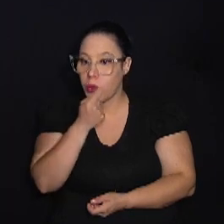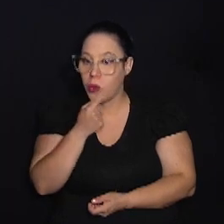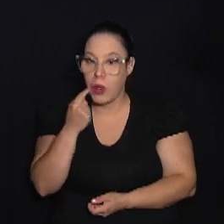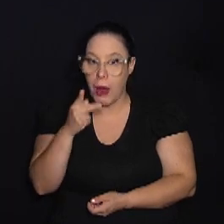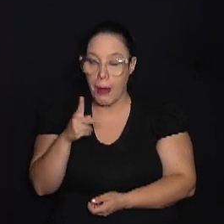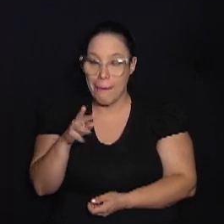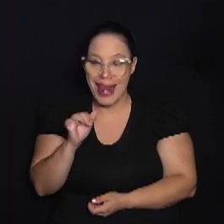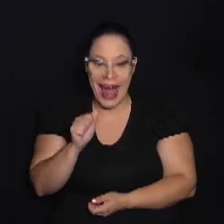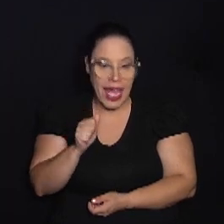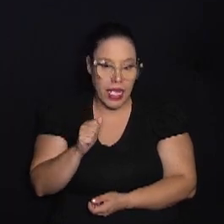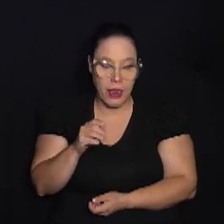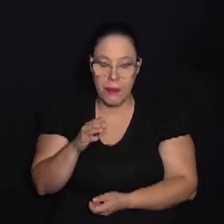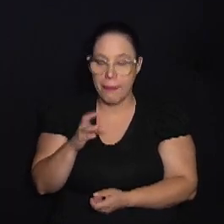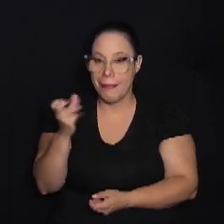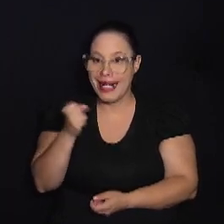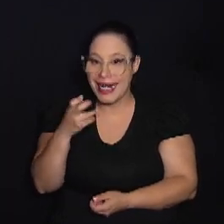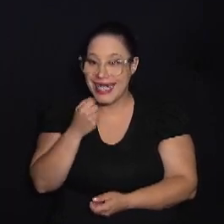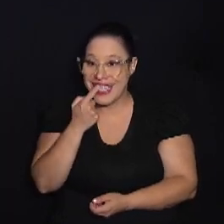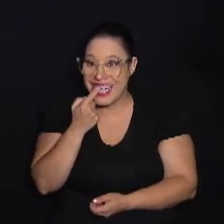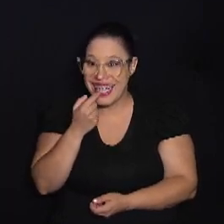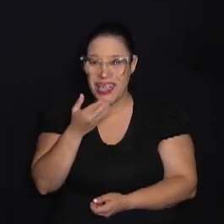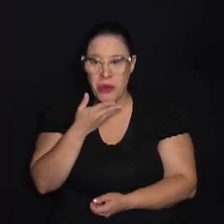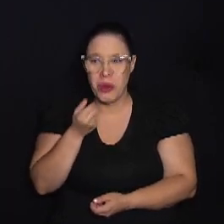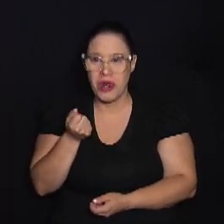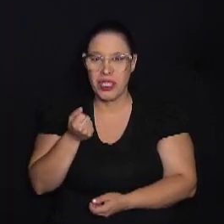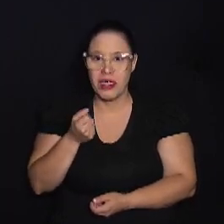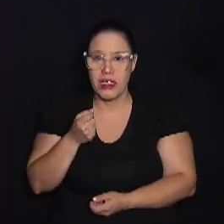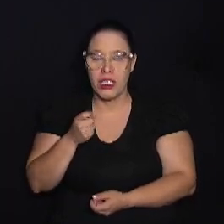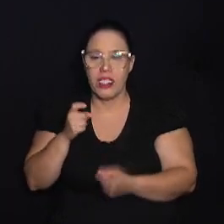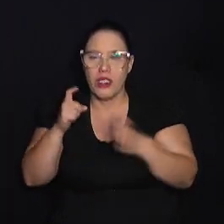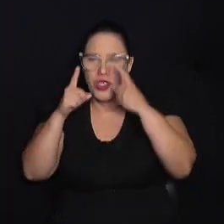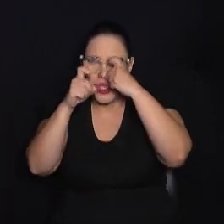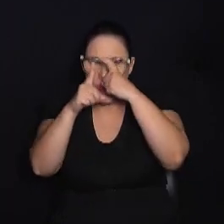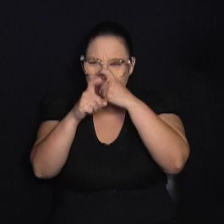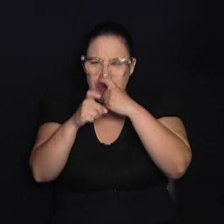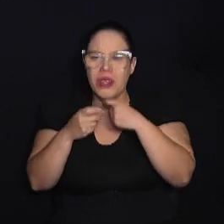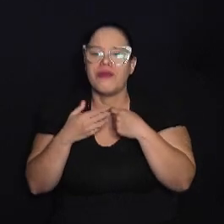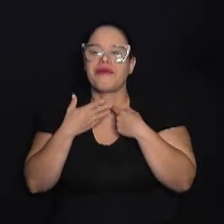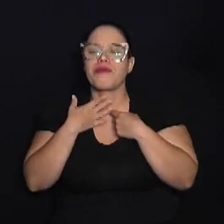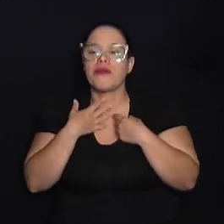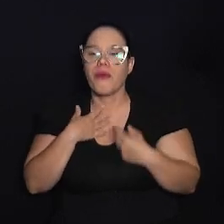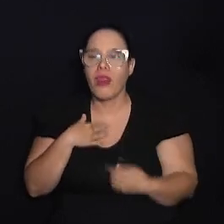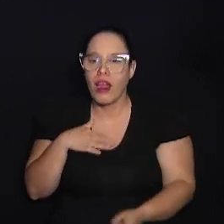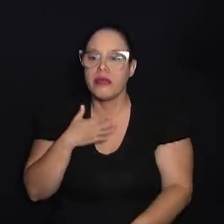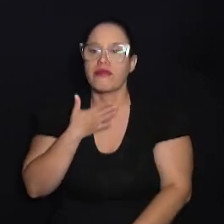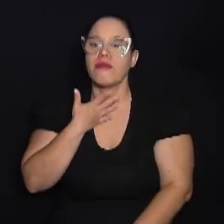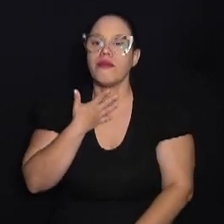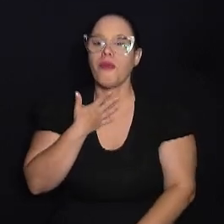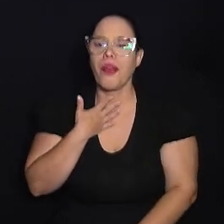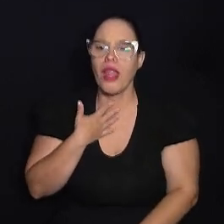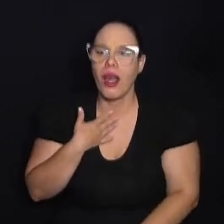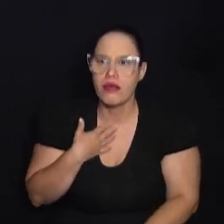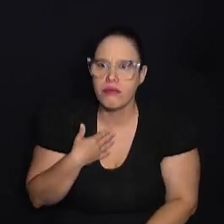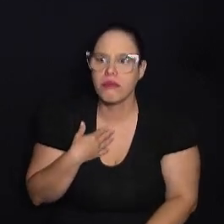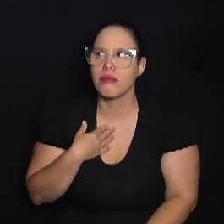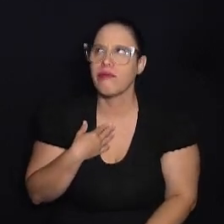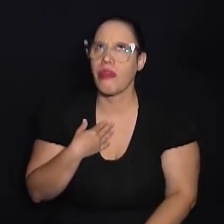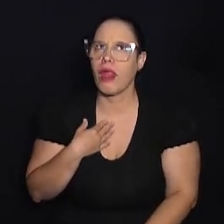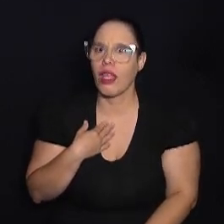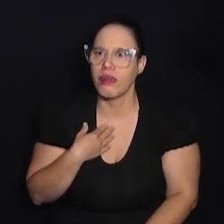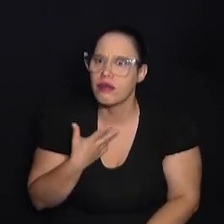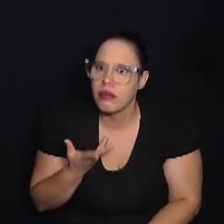brancas que não melhoram, dificuldade para engolir, aquela dificuldade que vai estar dando